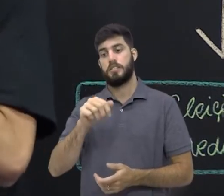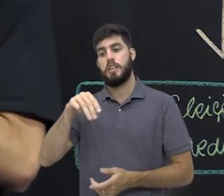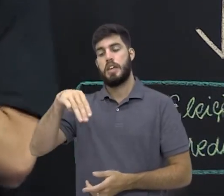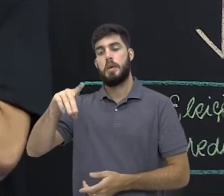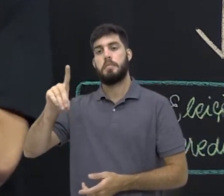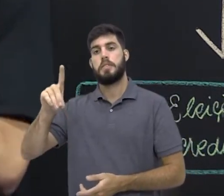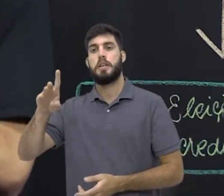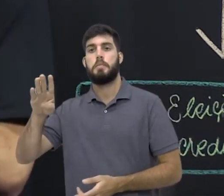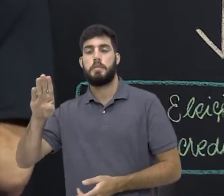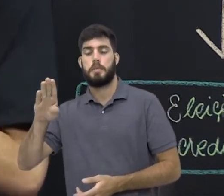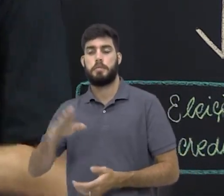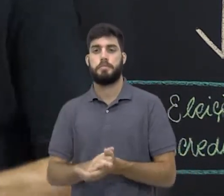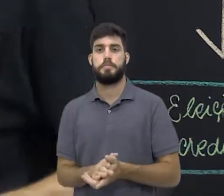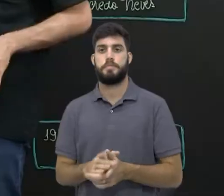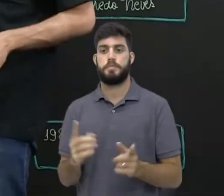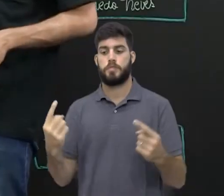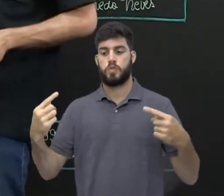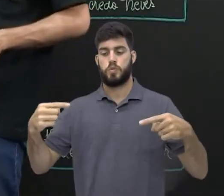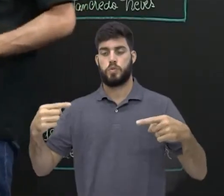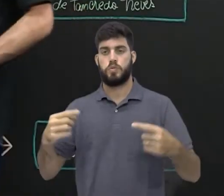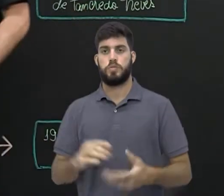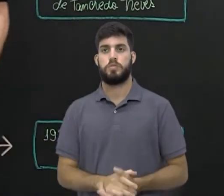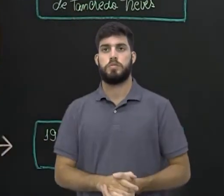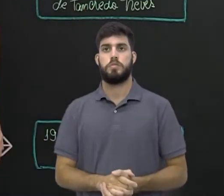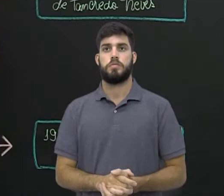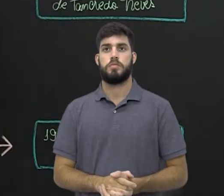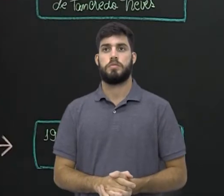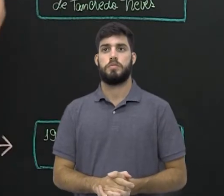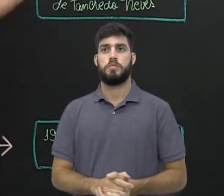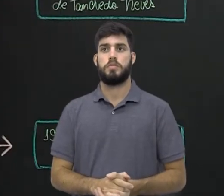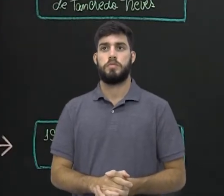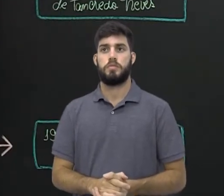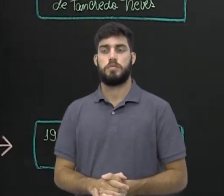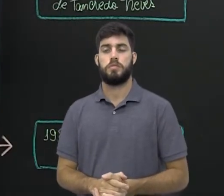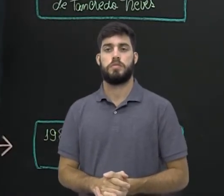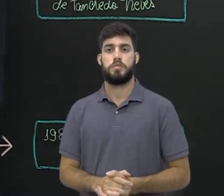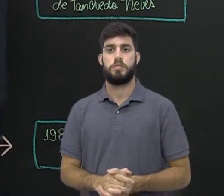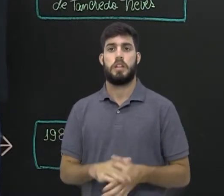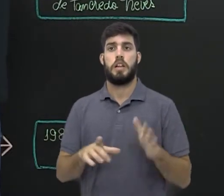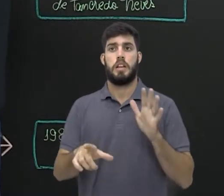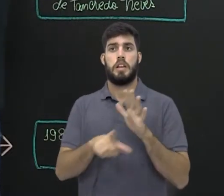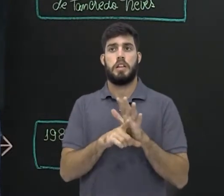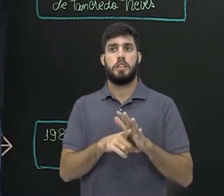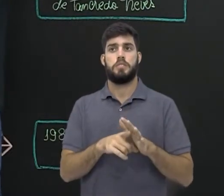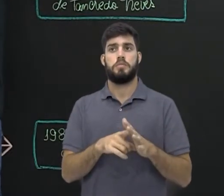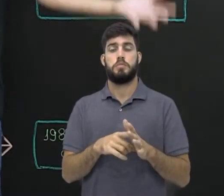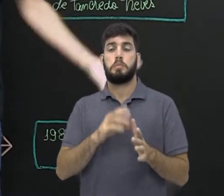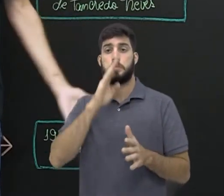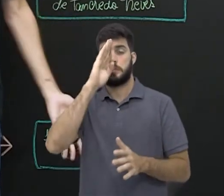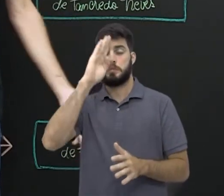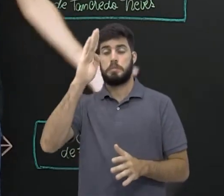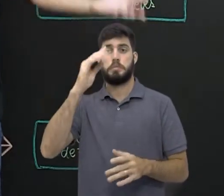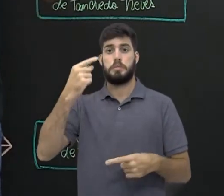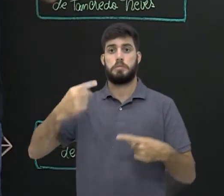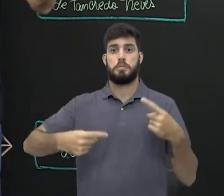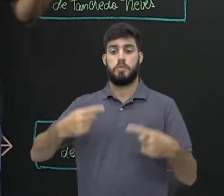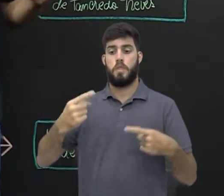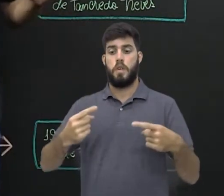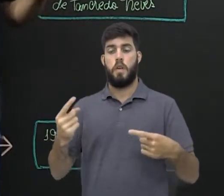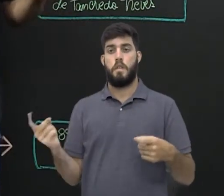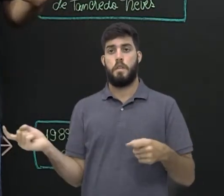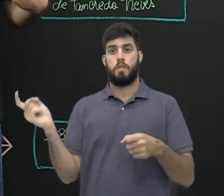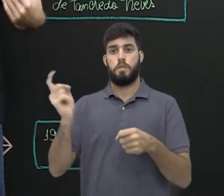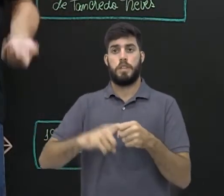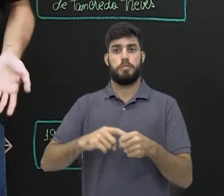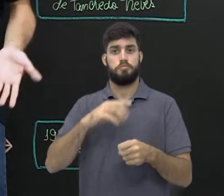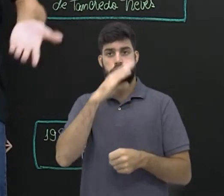que era o partido de oposição. Quando saiu a lei de anistia, vários dos principais políticos brasileiros retornaram para o